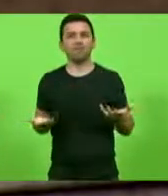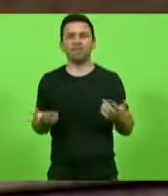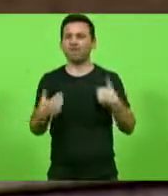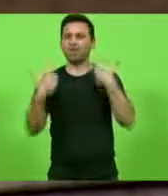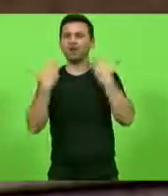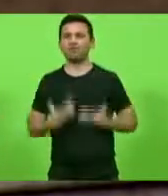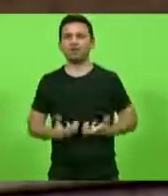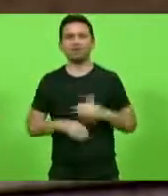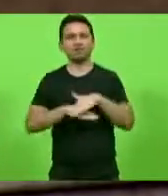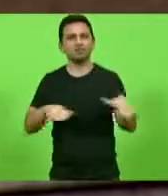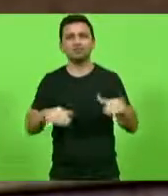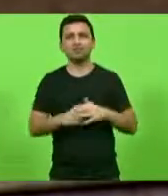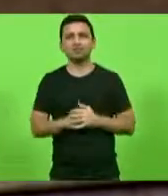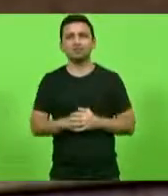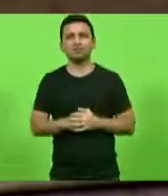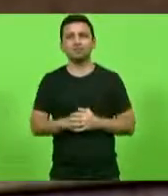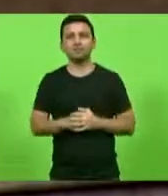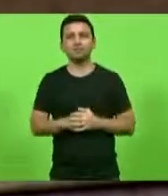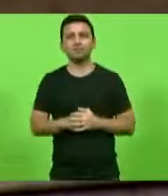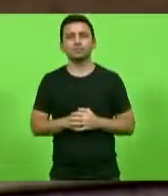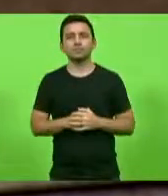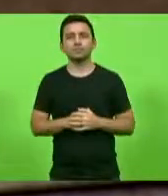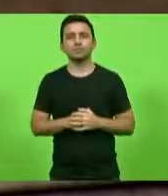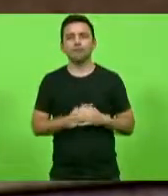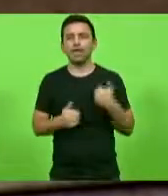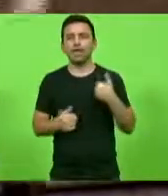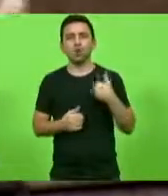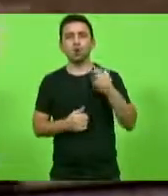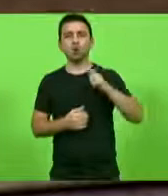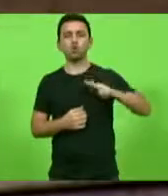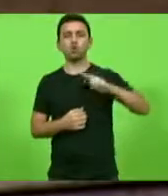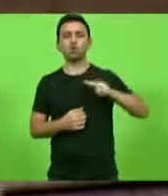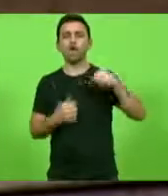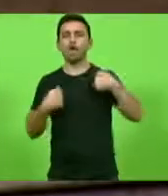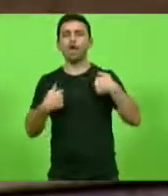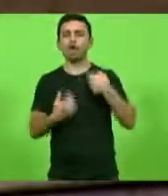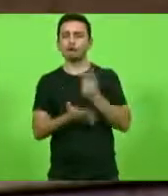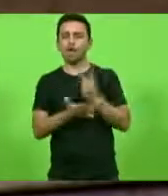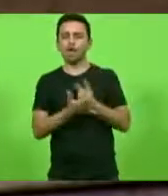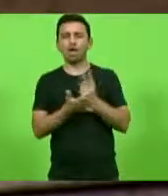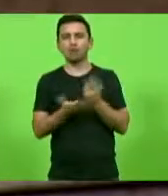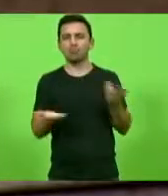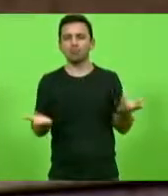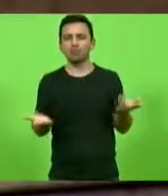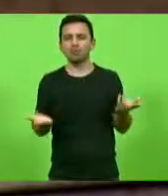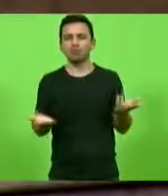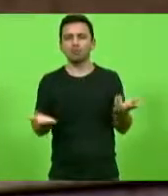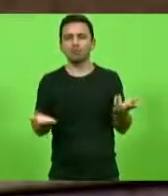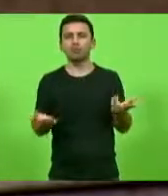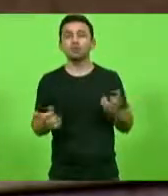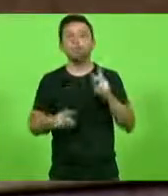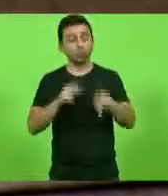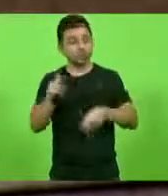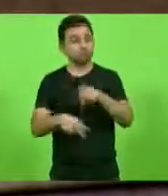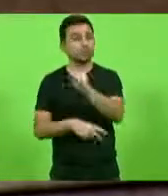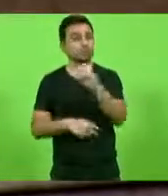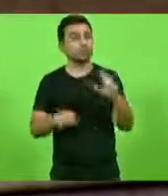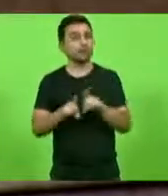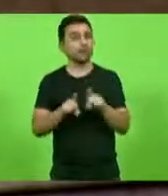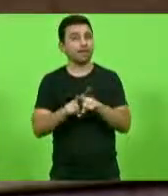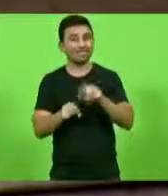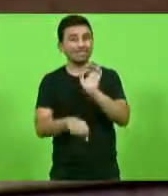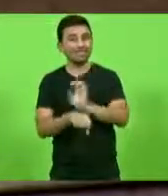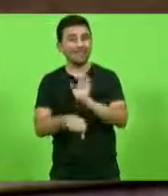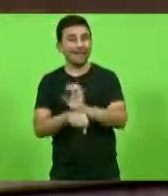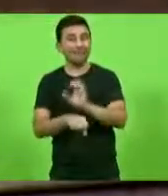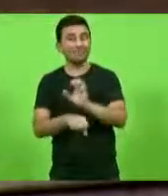disso. Estou cansado de ser utilizado só para pagar a conta. Tenho certeza que o catarinense também. Nós somos o Estado que mais